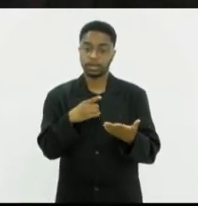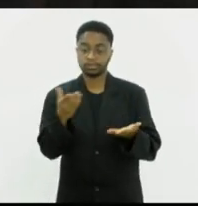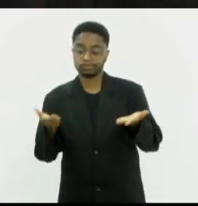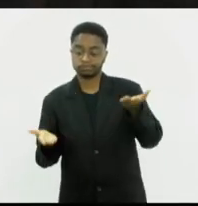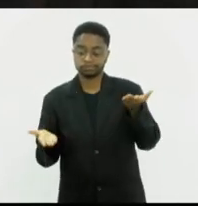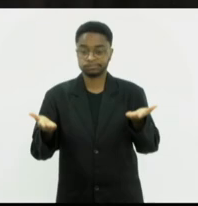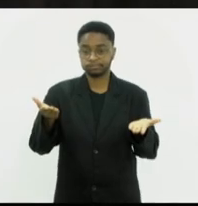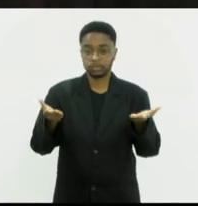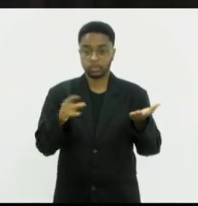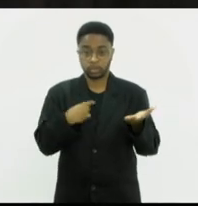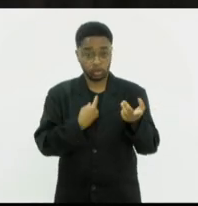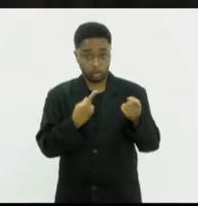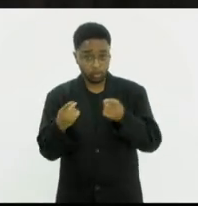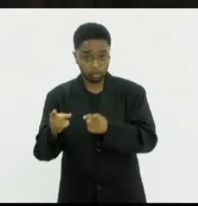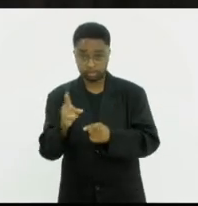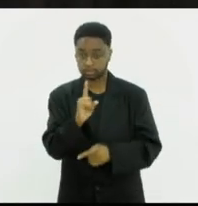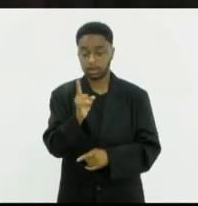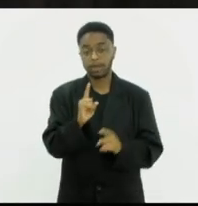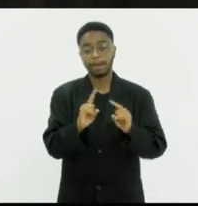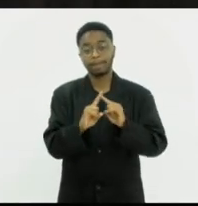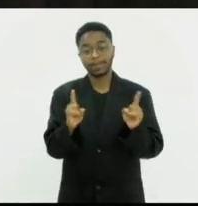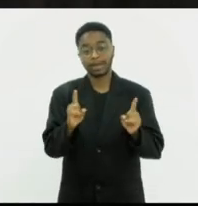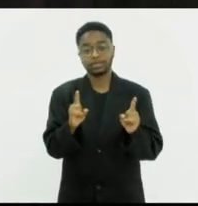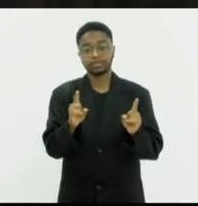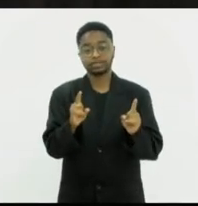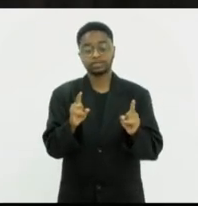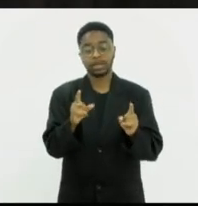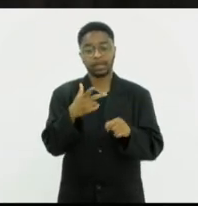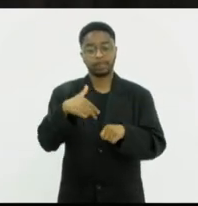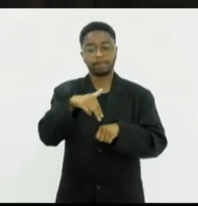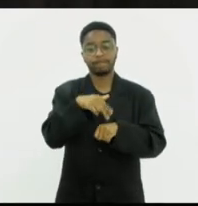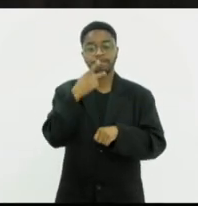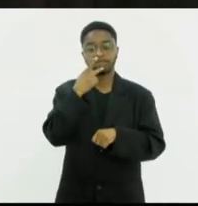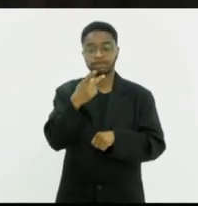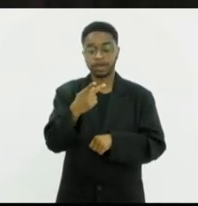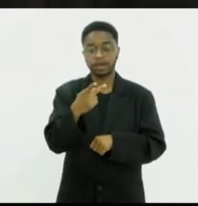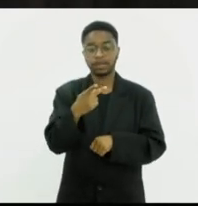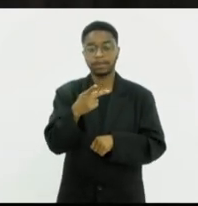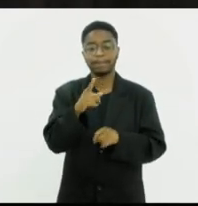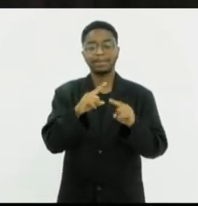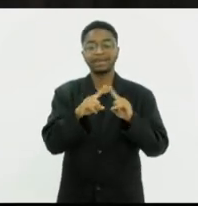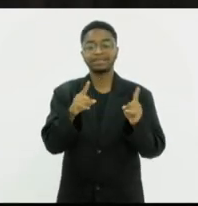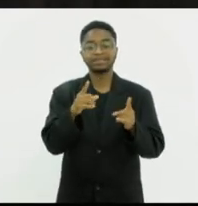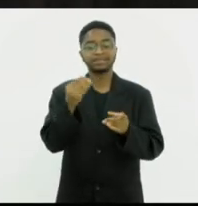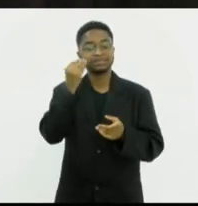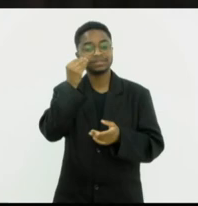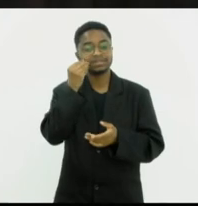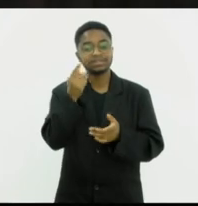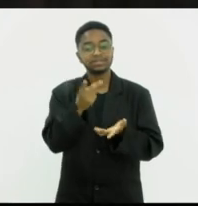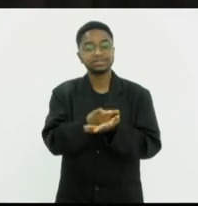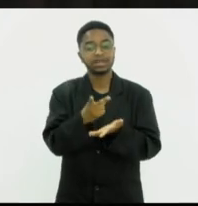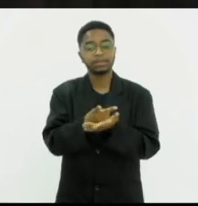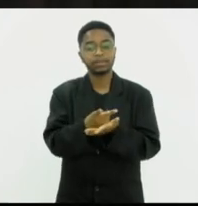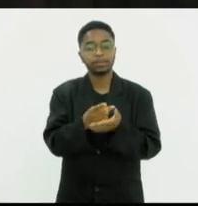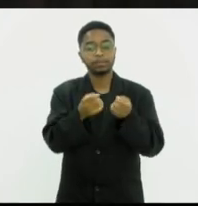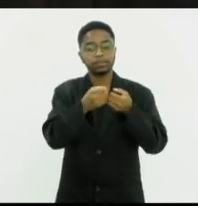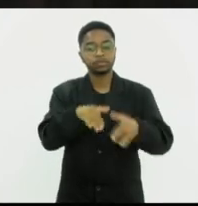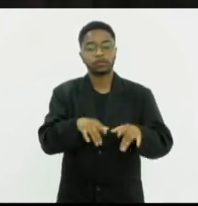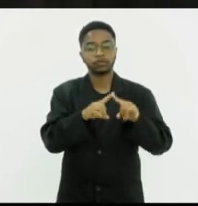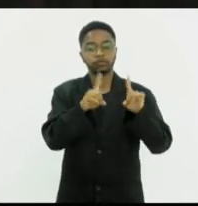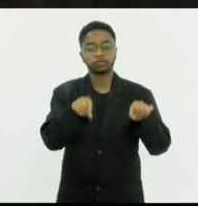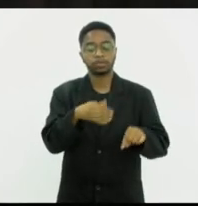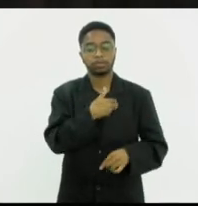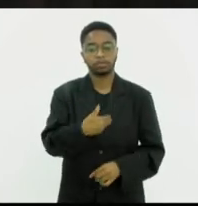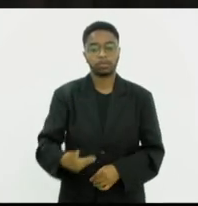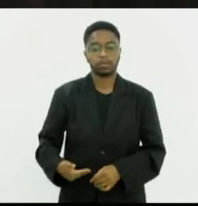ninguém é contra. Mas, em geral, quando a União fala em contrapartida, é só para liquidar o funcionalismo público.